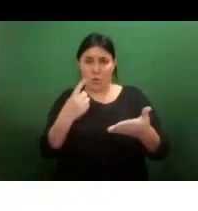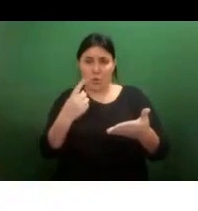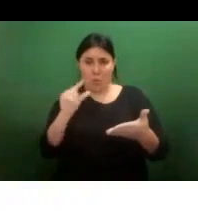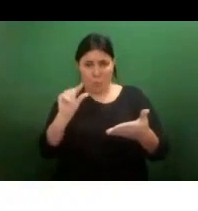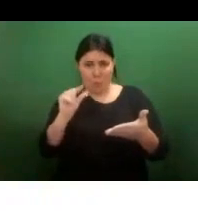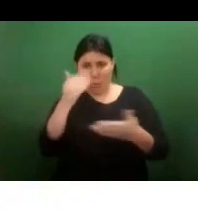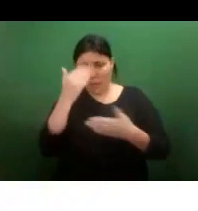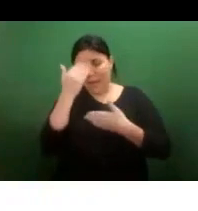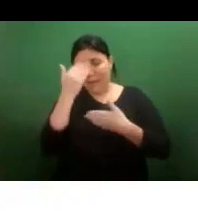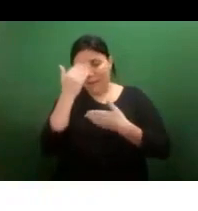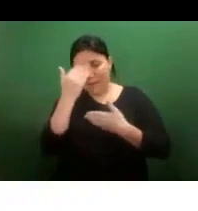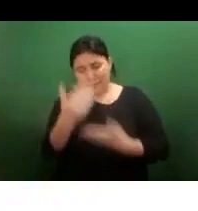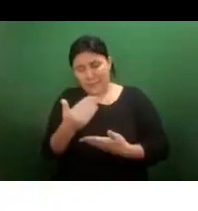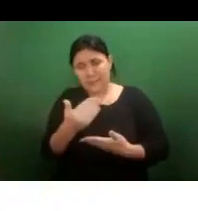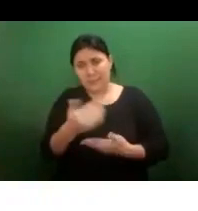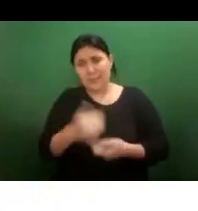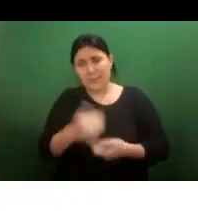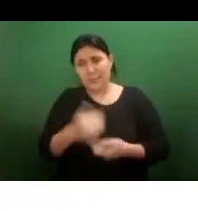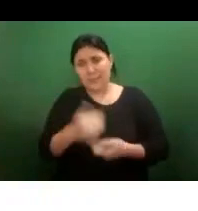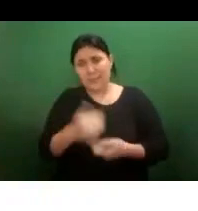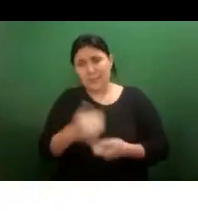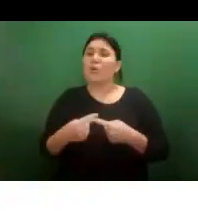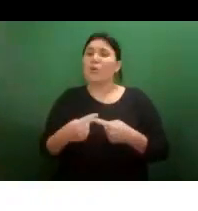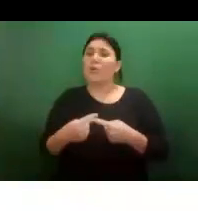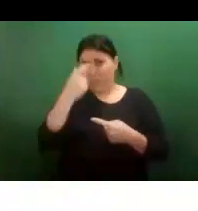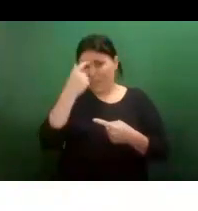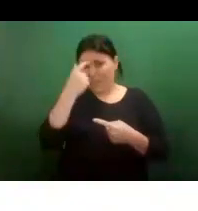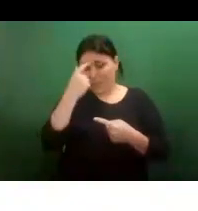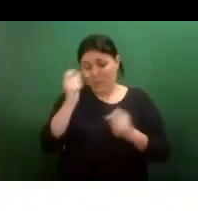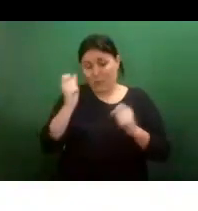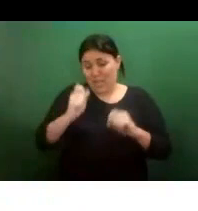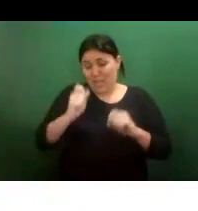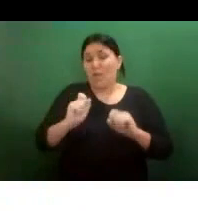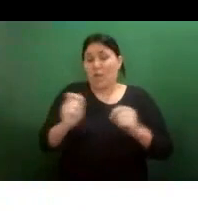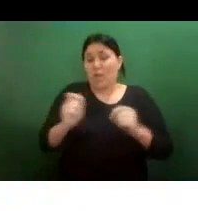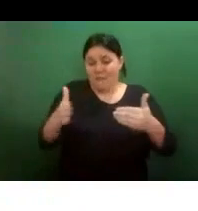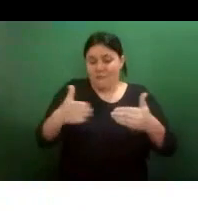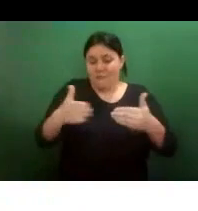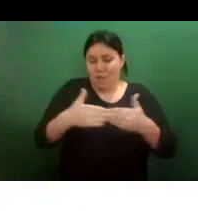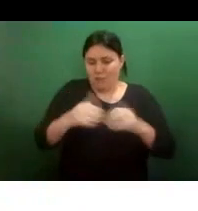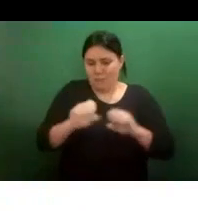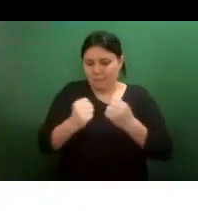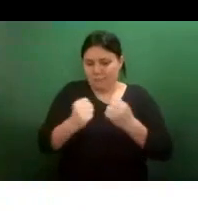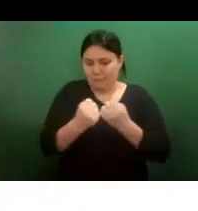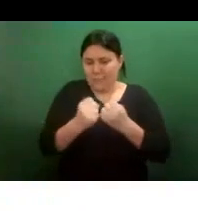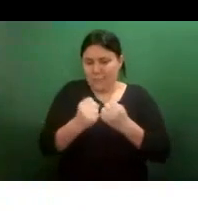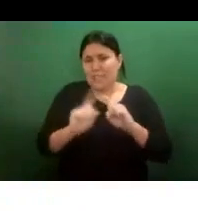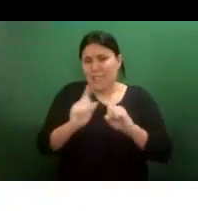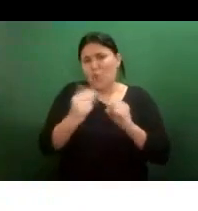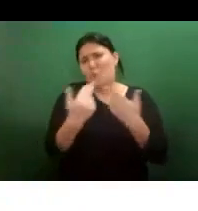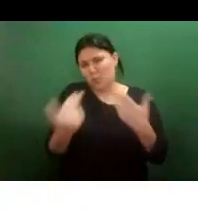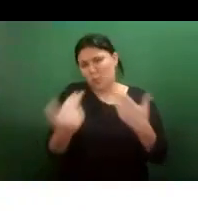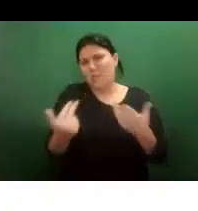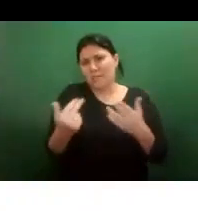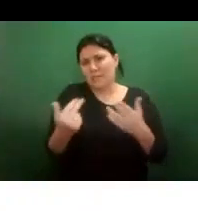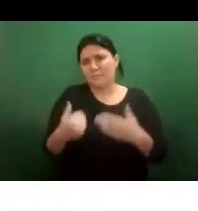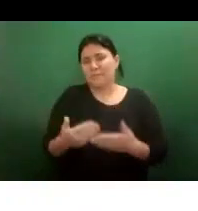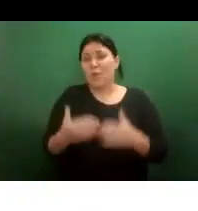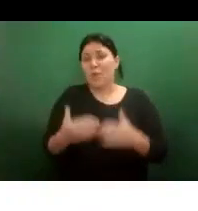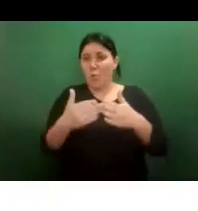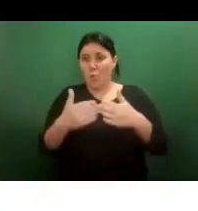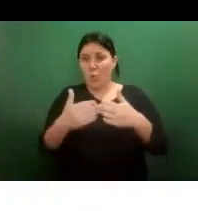agradecimento, porque acho que não teria como encerrar o evento sem algumas palavras. Então, eu peço licença antes